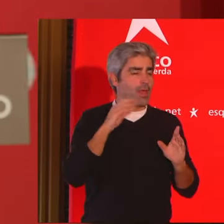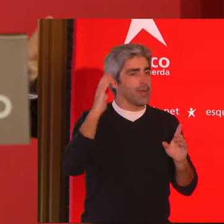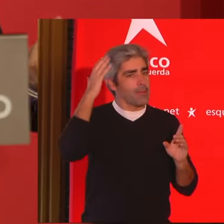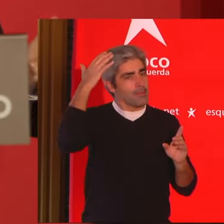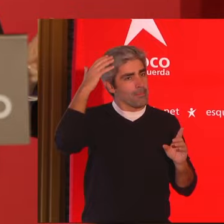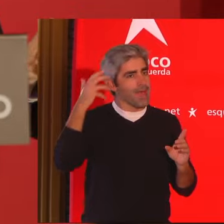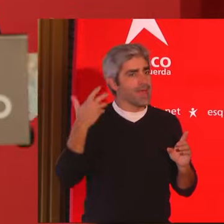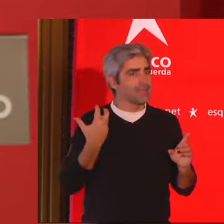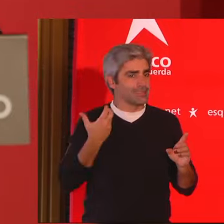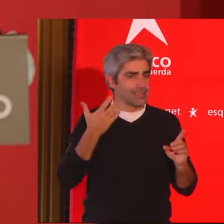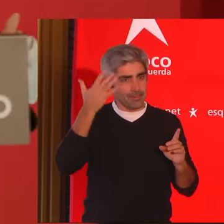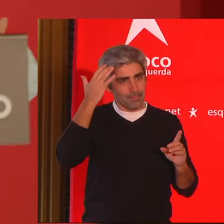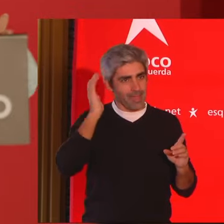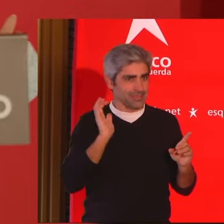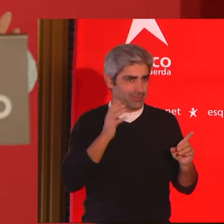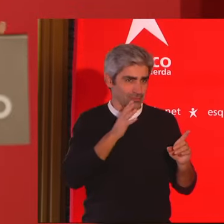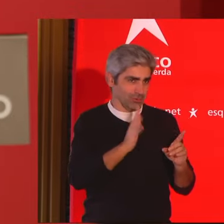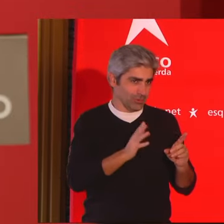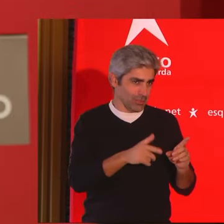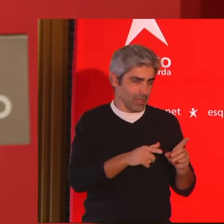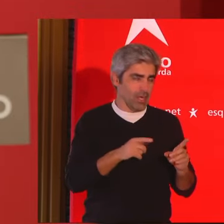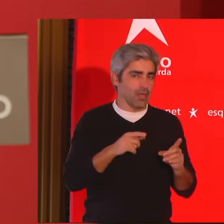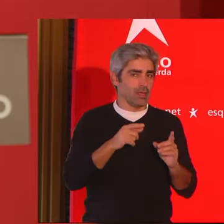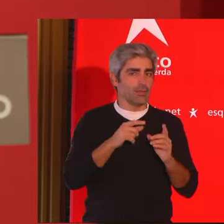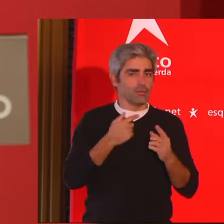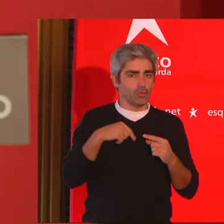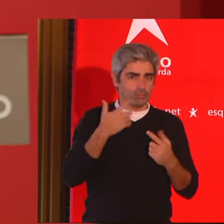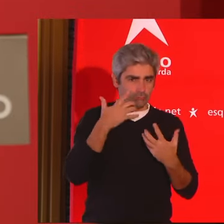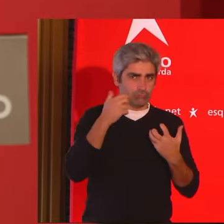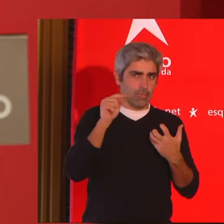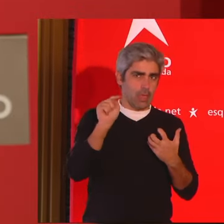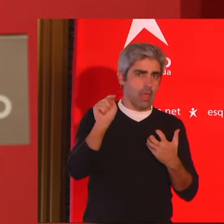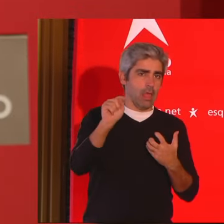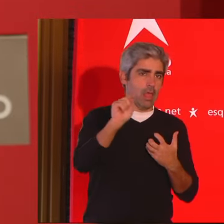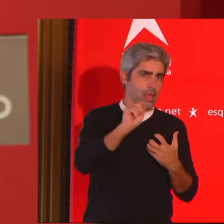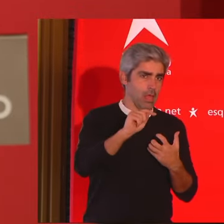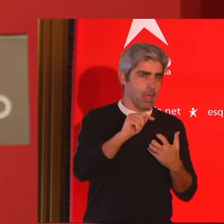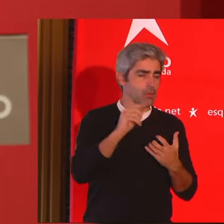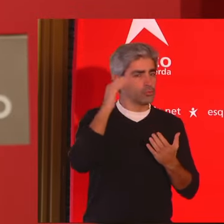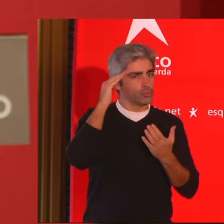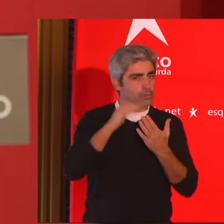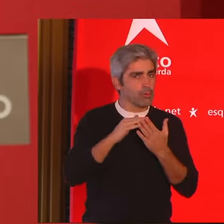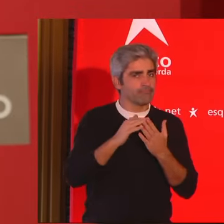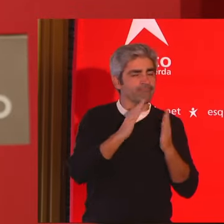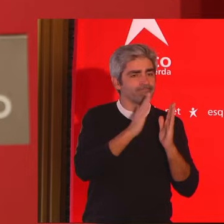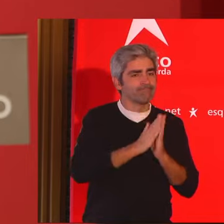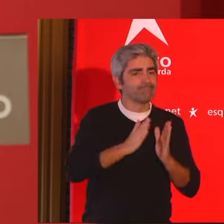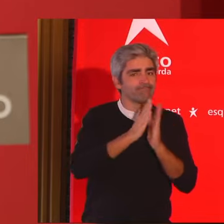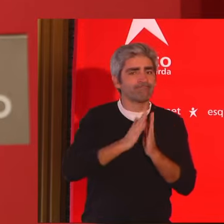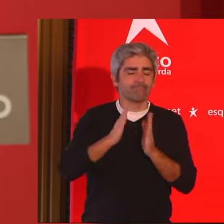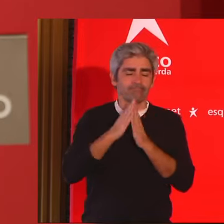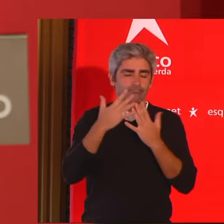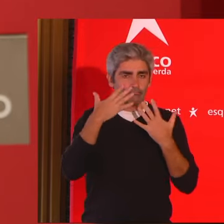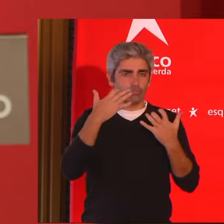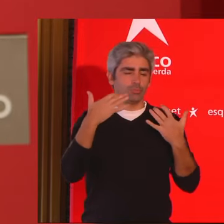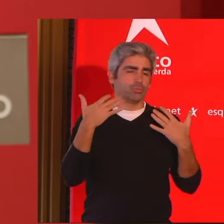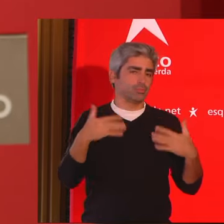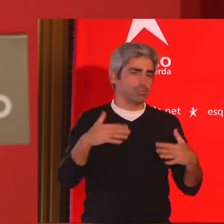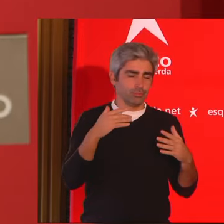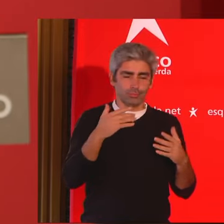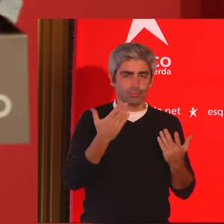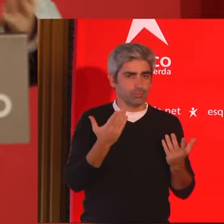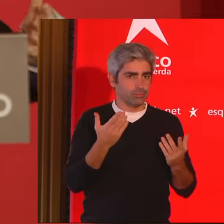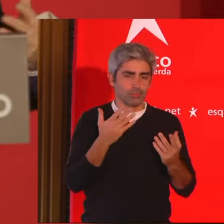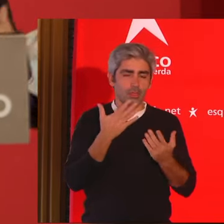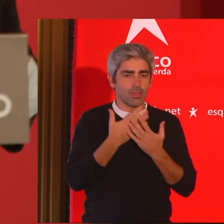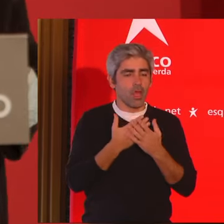citou, claramente identificámos em resultado dos sucessivos escândalos que nos levaram a abrir comissões